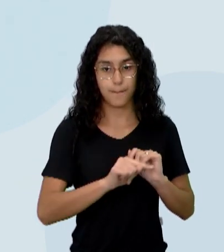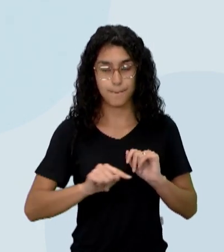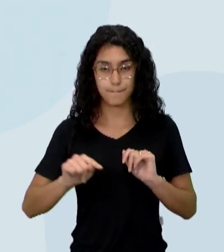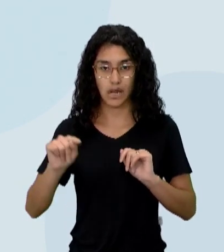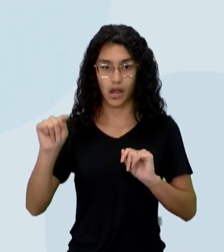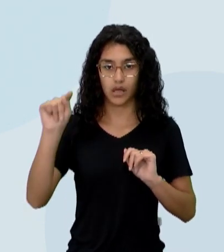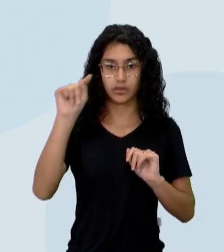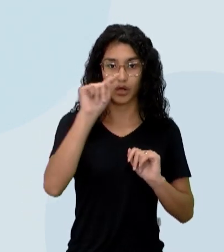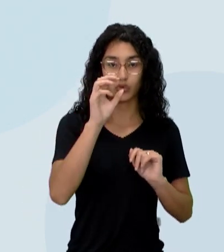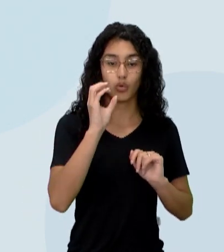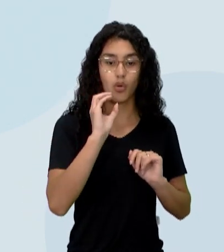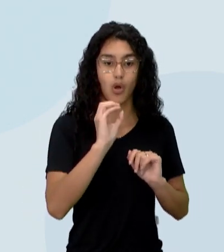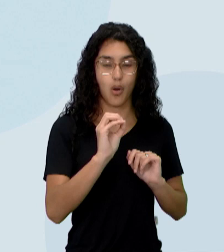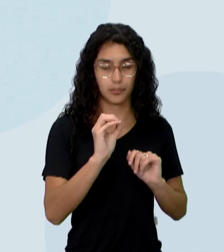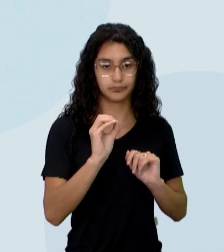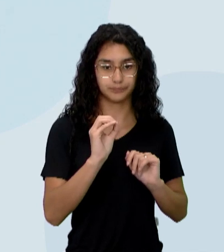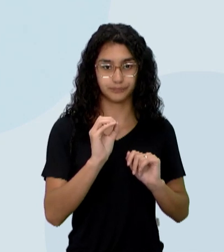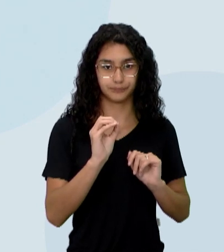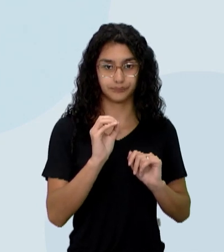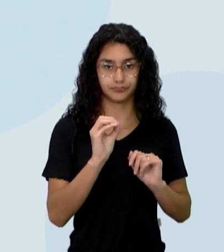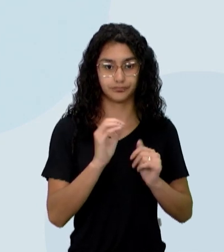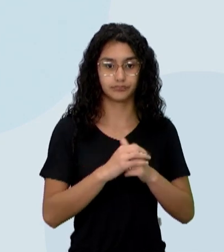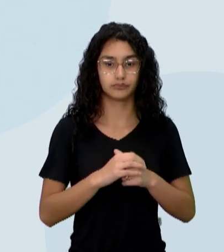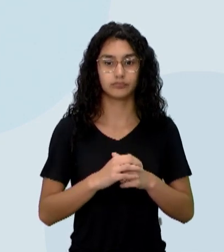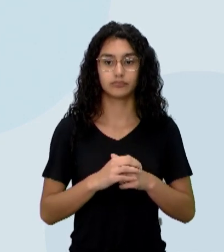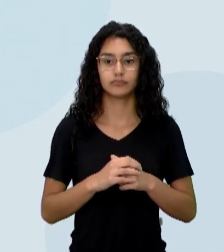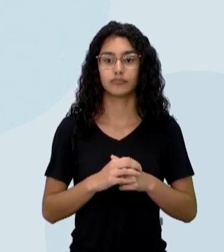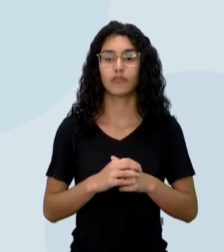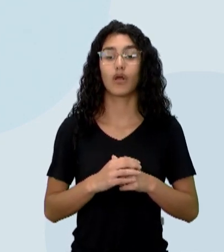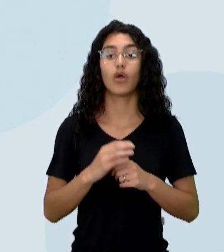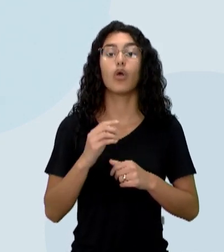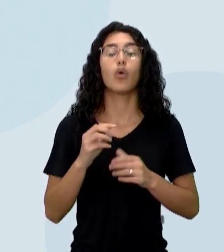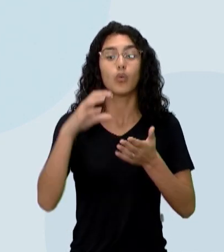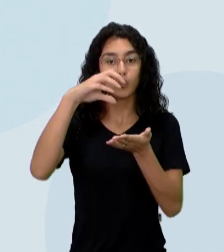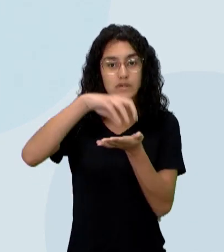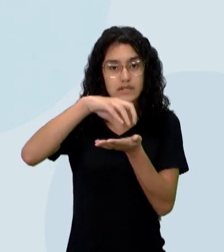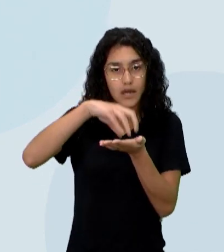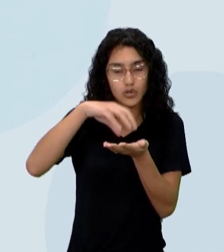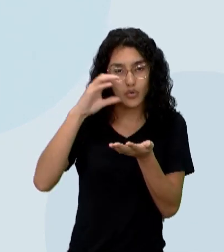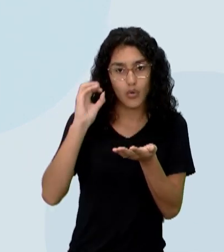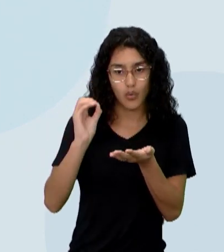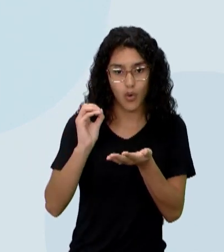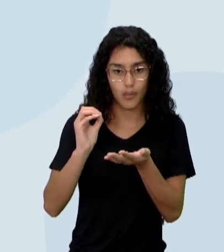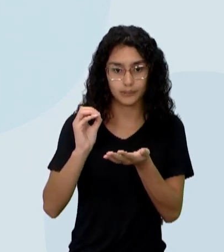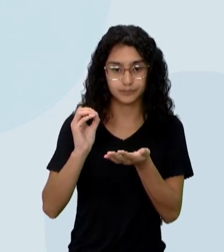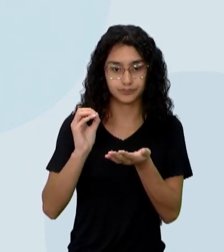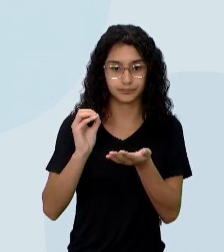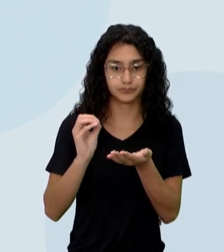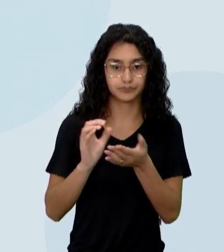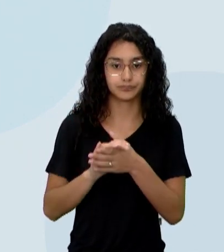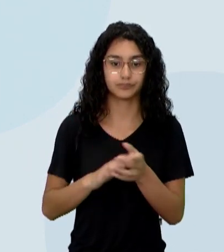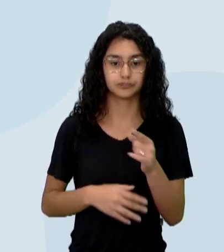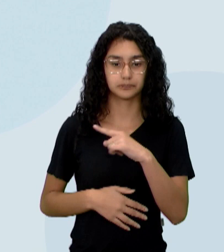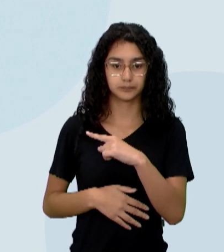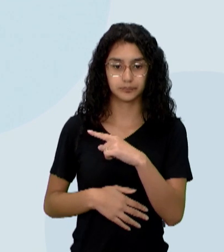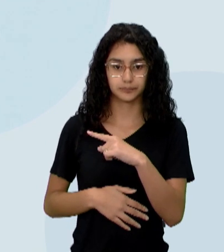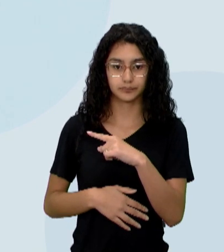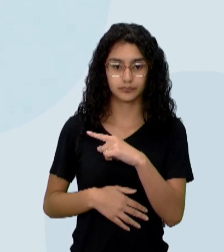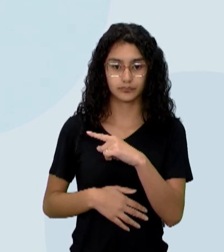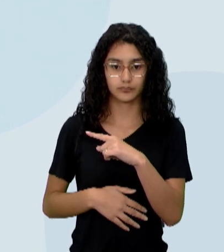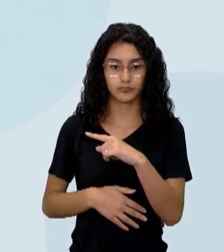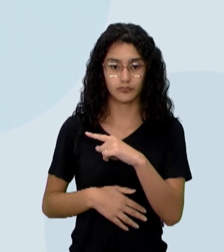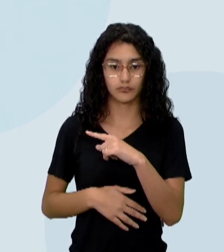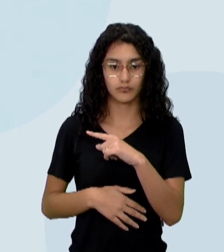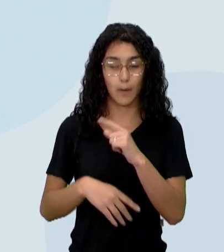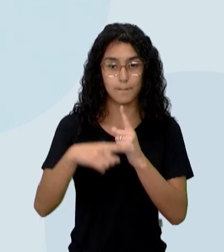centro O. Gente, ó, esse centro O aqui, ó, que está representado bem aqui, ó, por esse pontinho que eu circulei